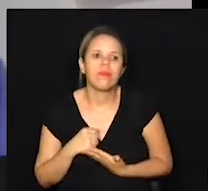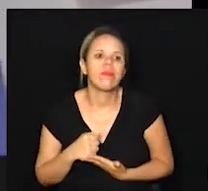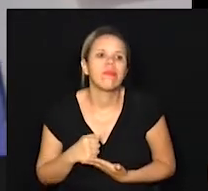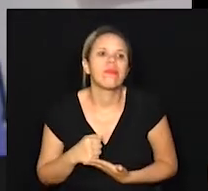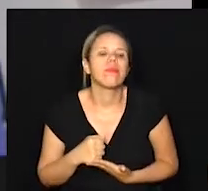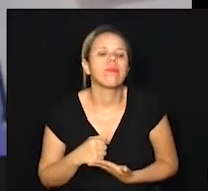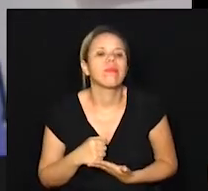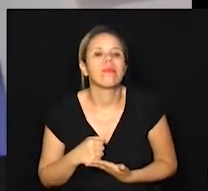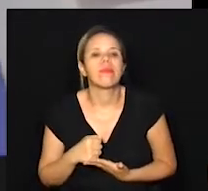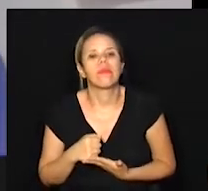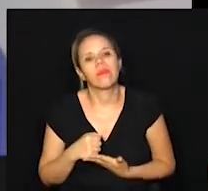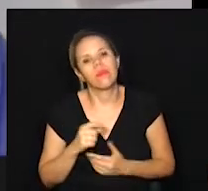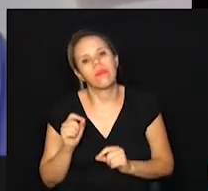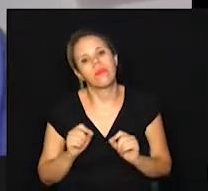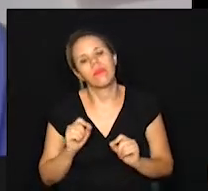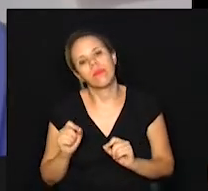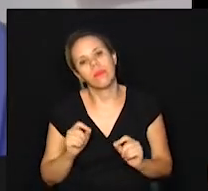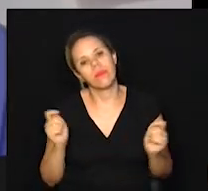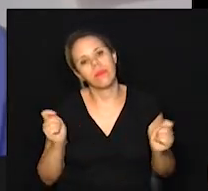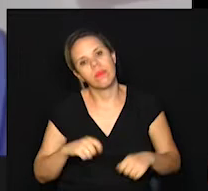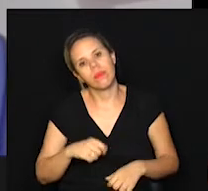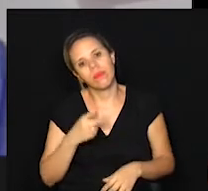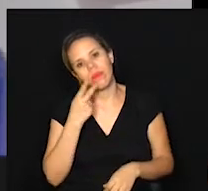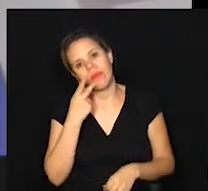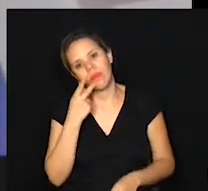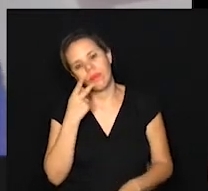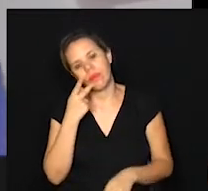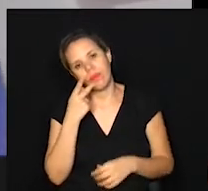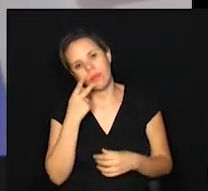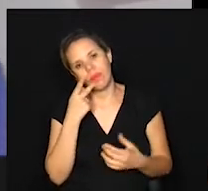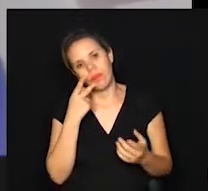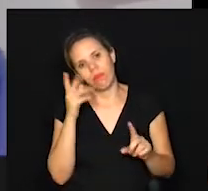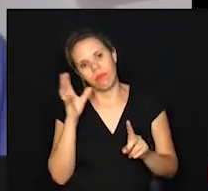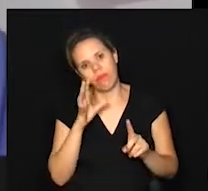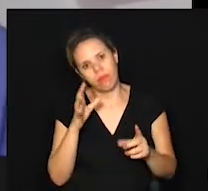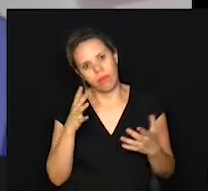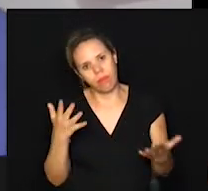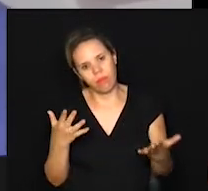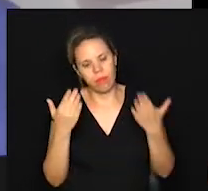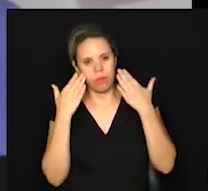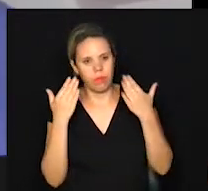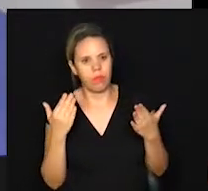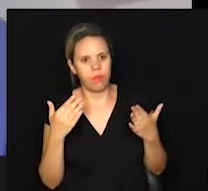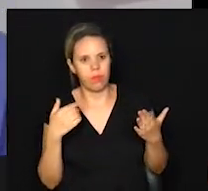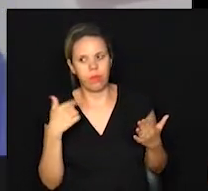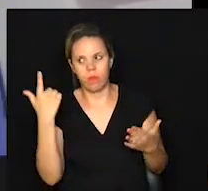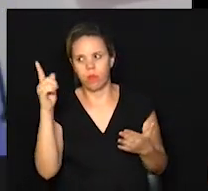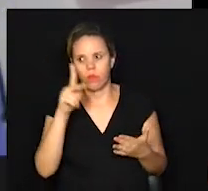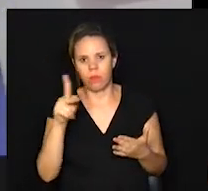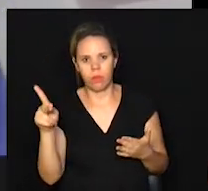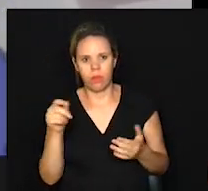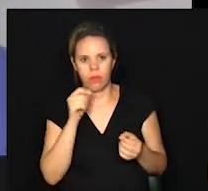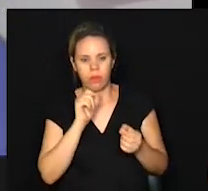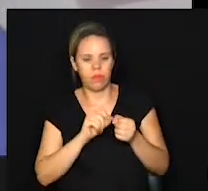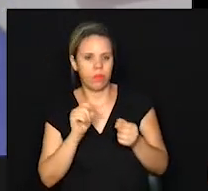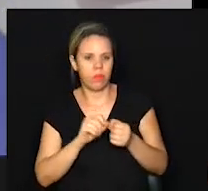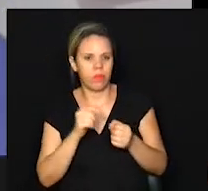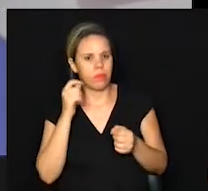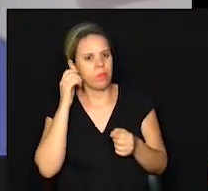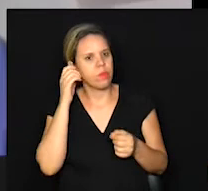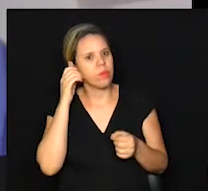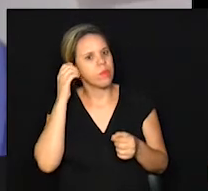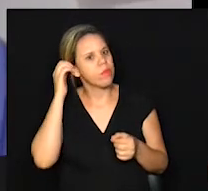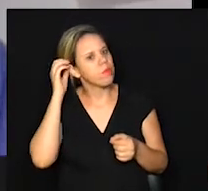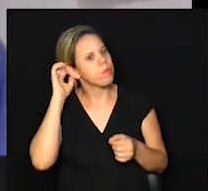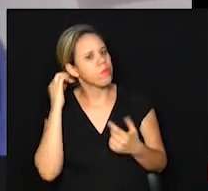uma forma que podemos dizer até assediosa, destacando que outra professora que fez demandas